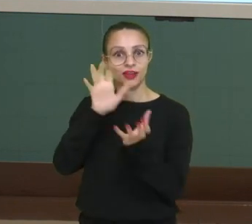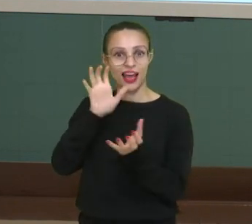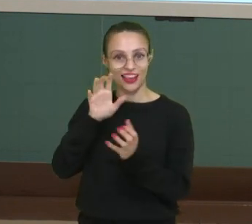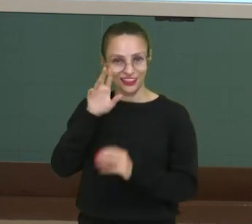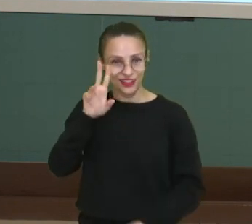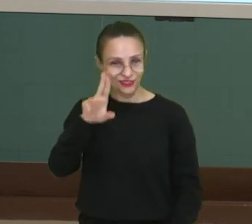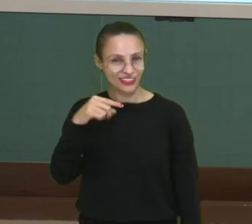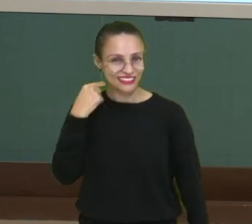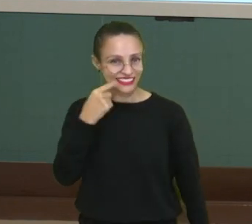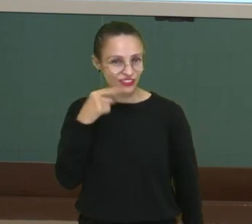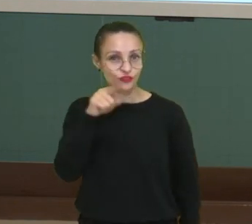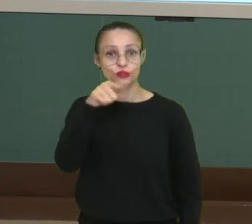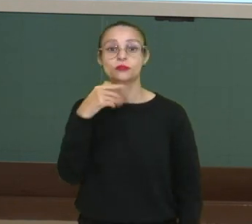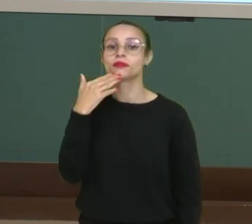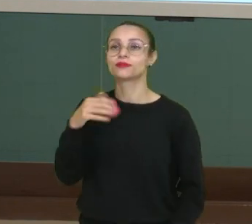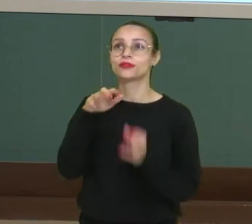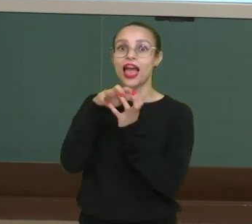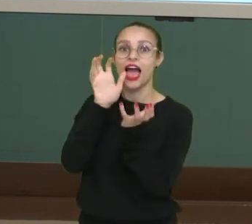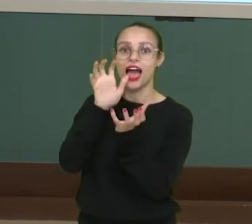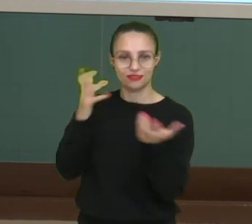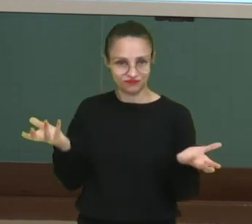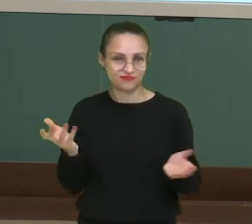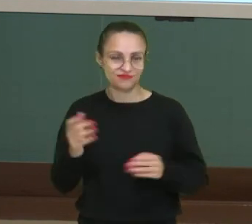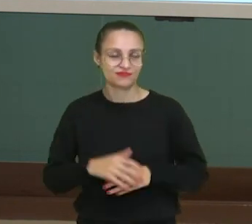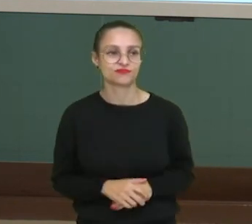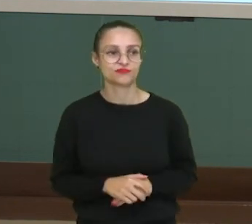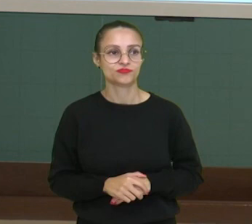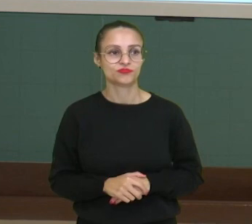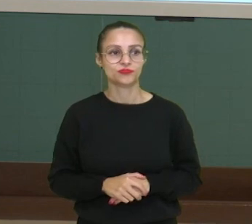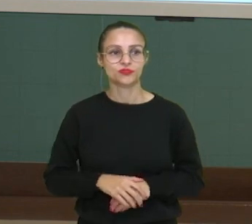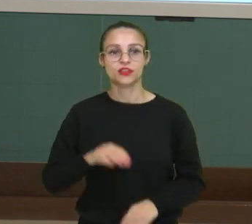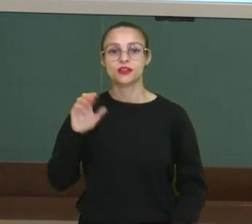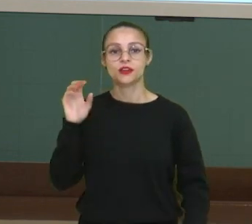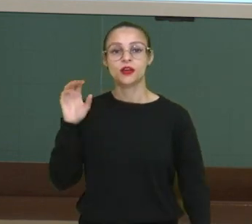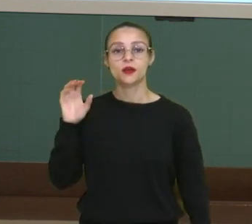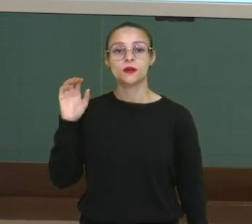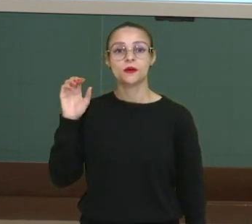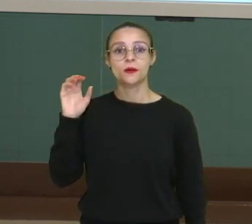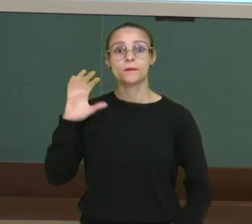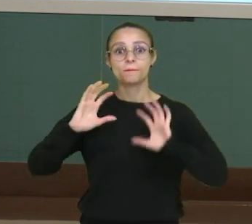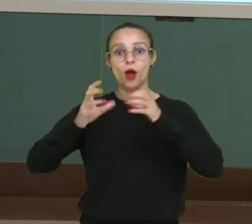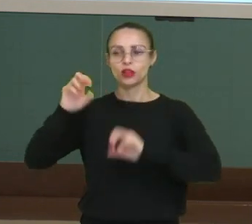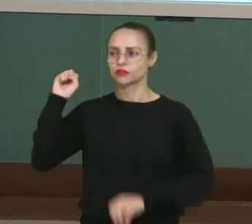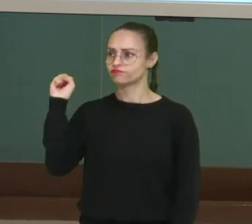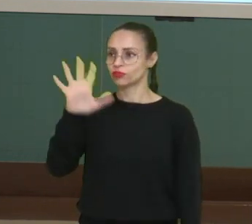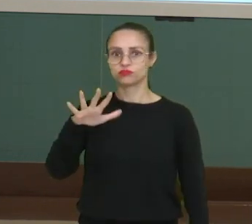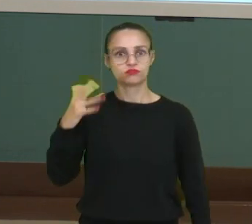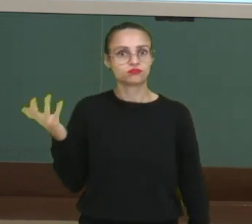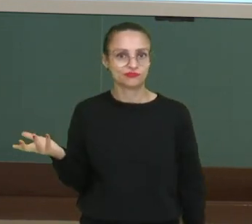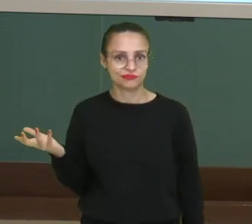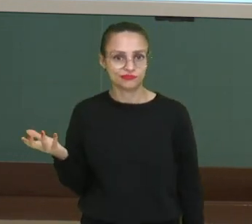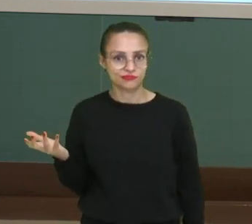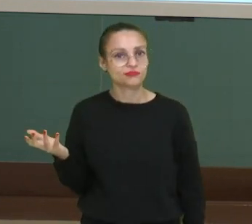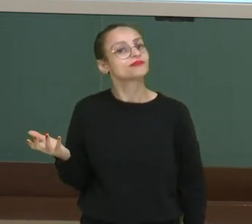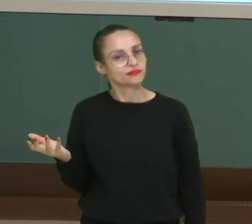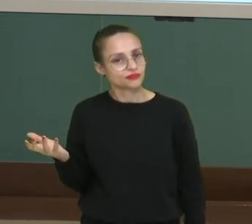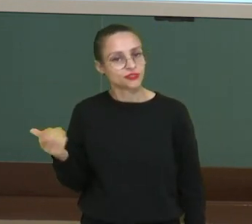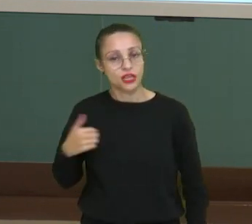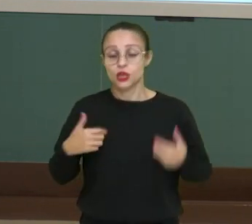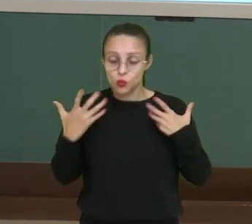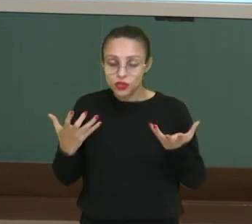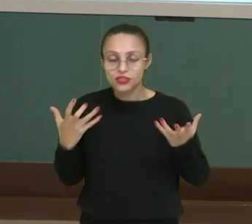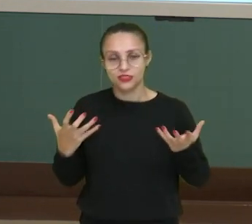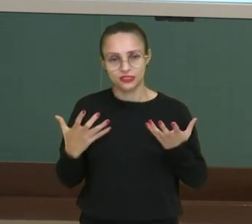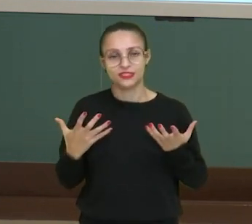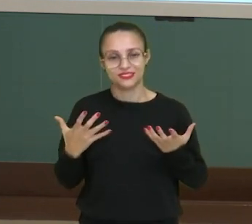dentista? Ele pede para abrir a boca e você abre. E arremessar uma bola. Pegarei uma bola e jogo para brincar com você. Eu quis